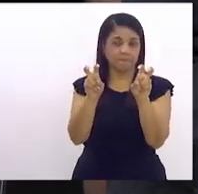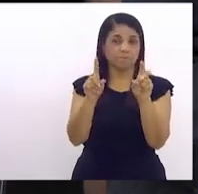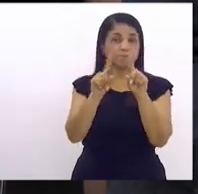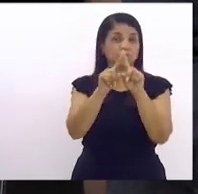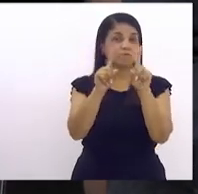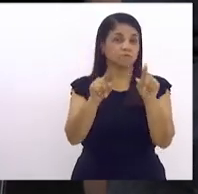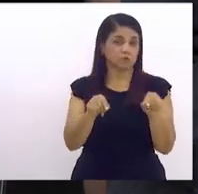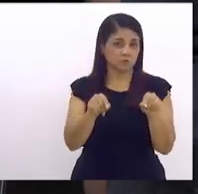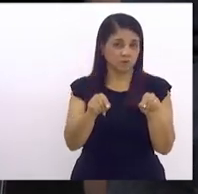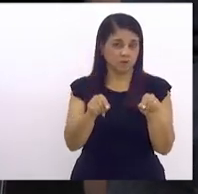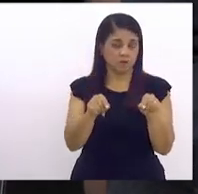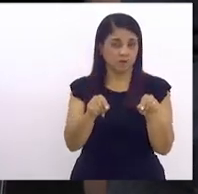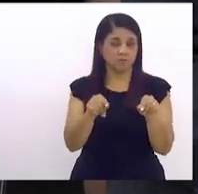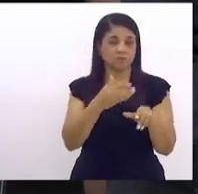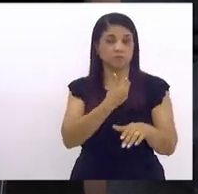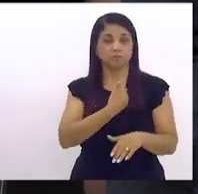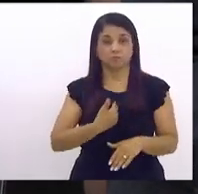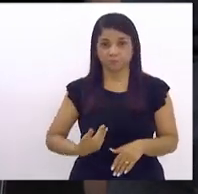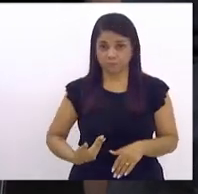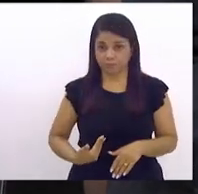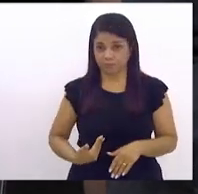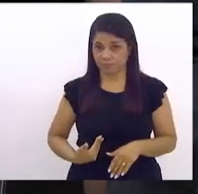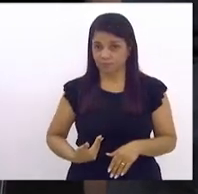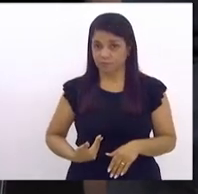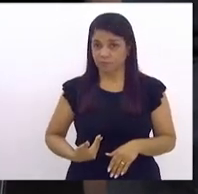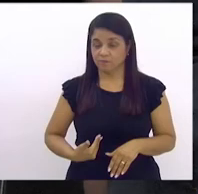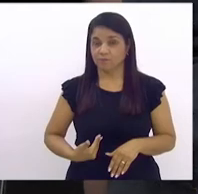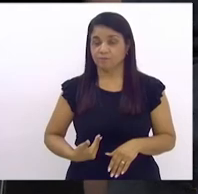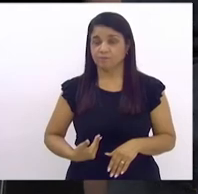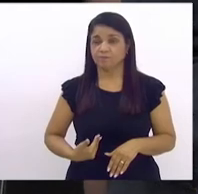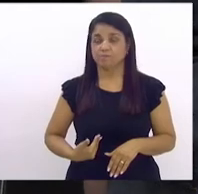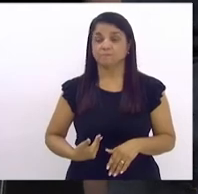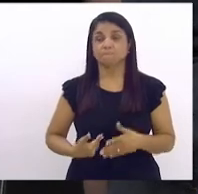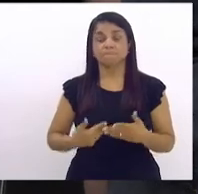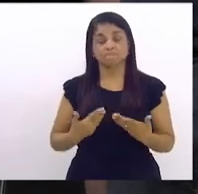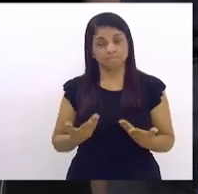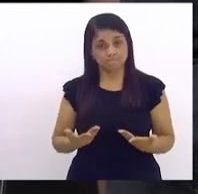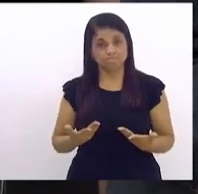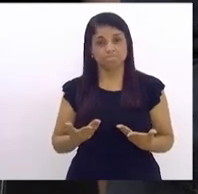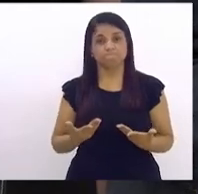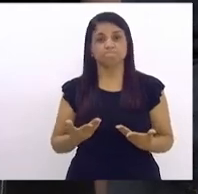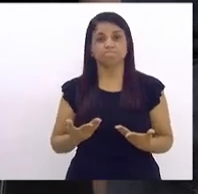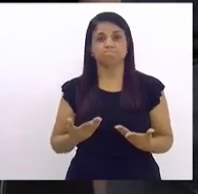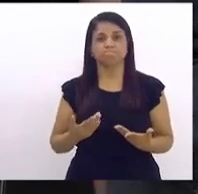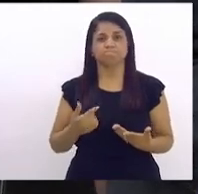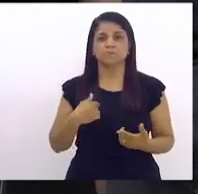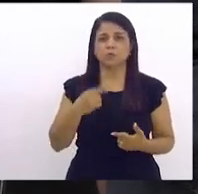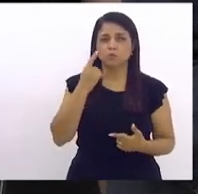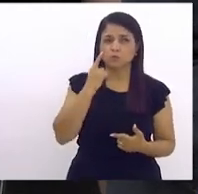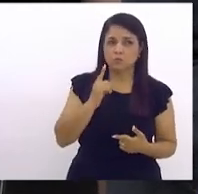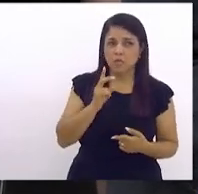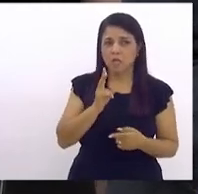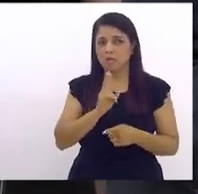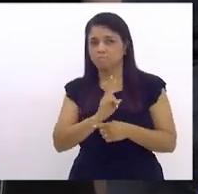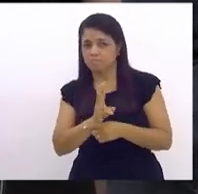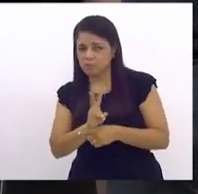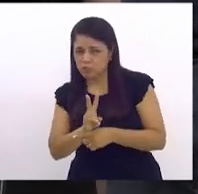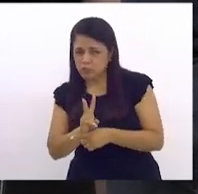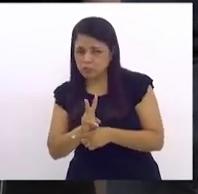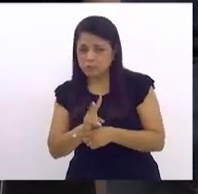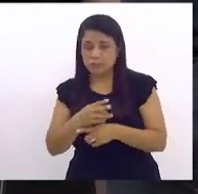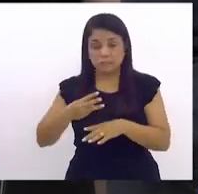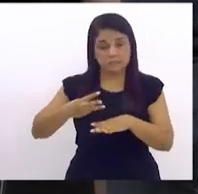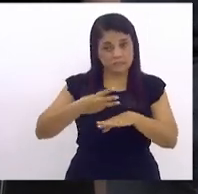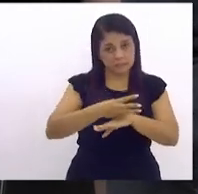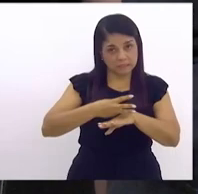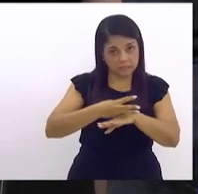funcionários, né, funcionários públicos. E dessa forma aqui, né, não sei se vigilantes seriam